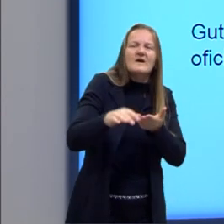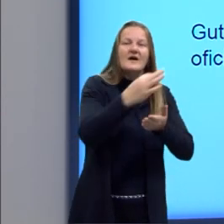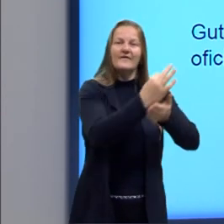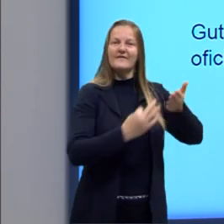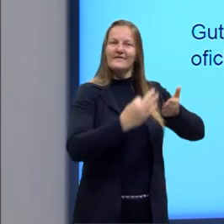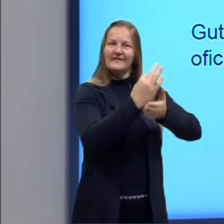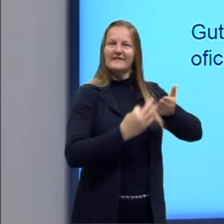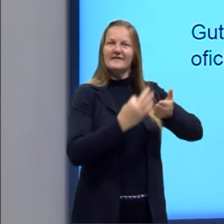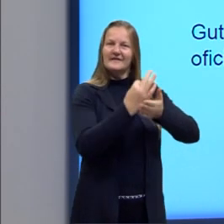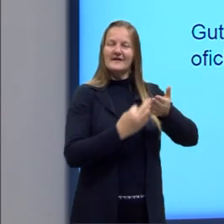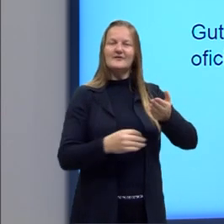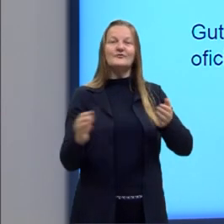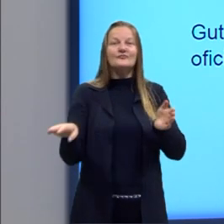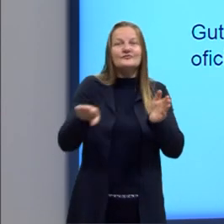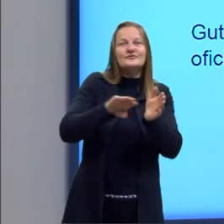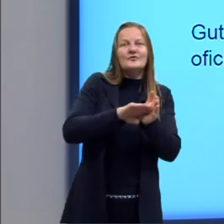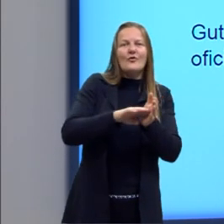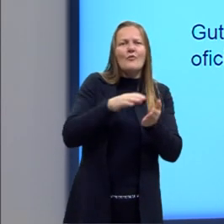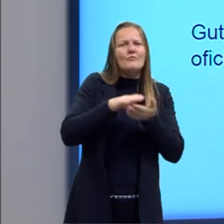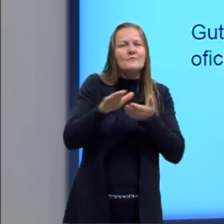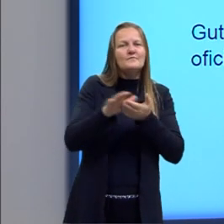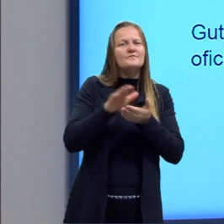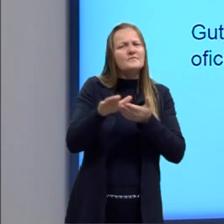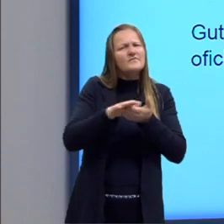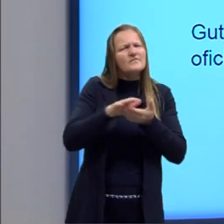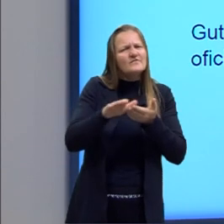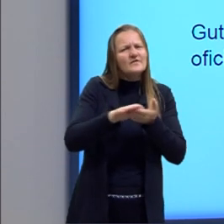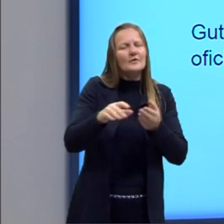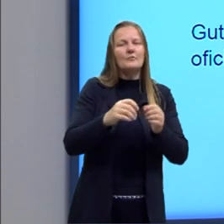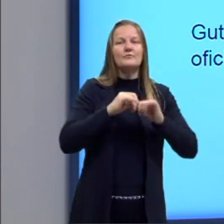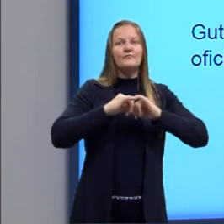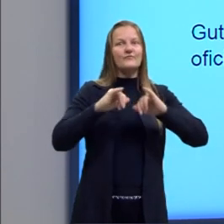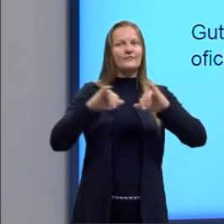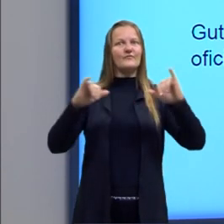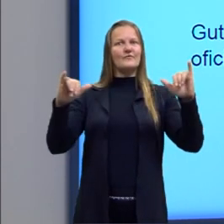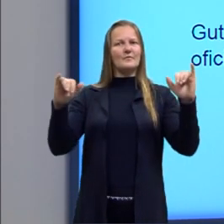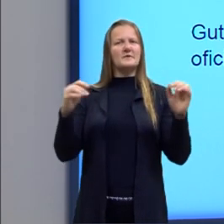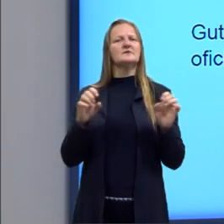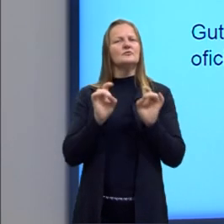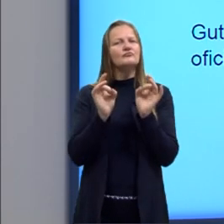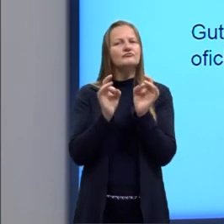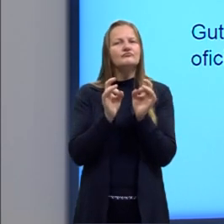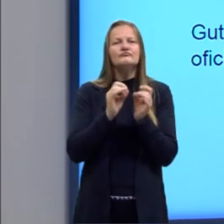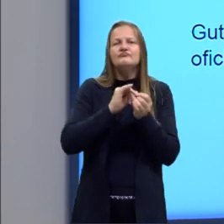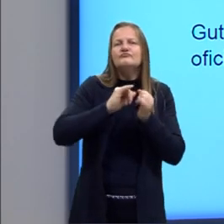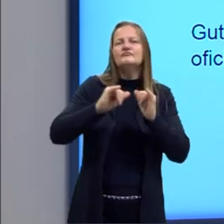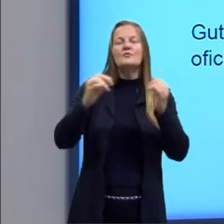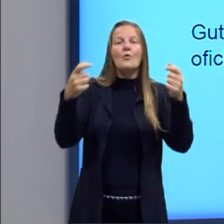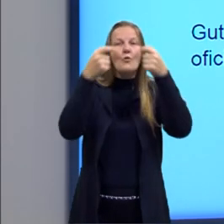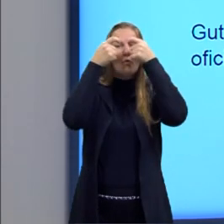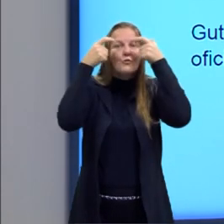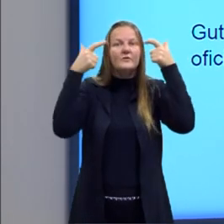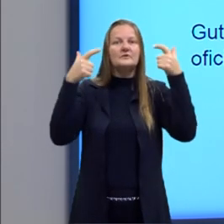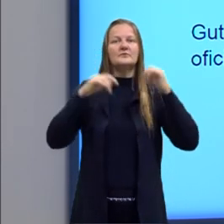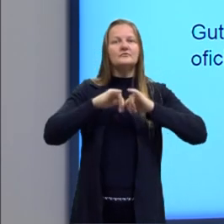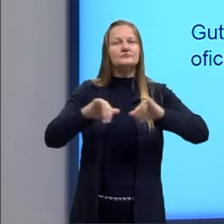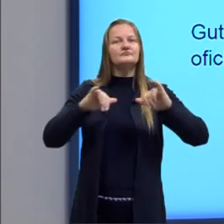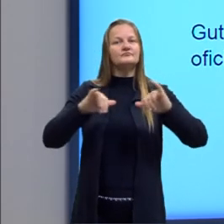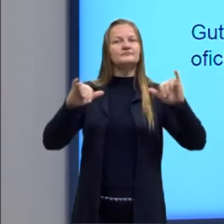textos é aquela chegada da Imprensa é disseminação da informação do conhecimento